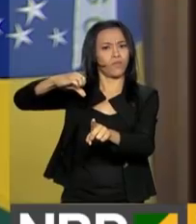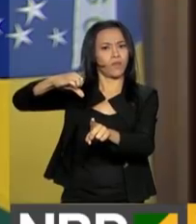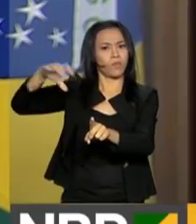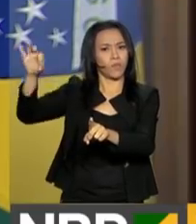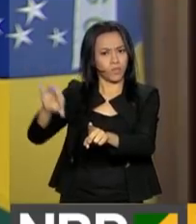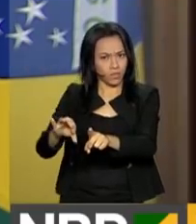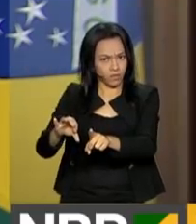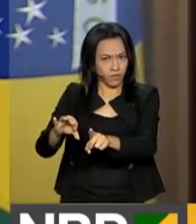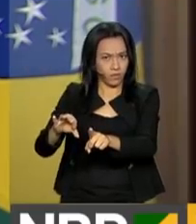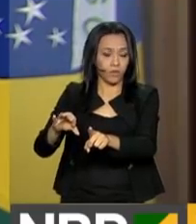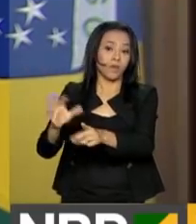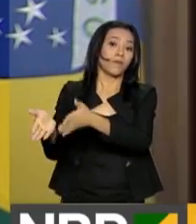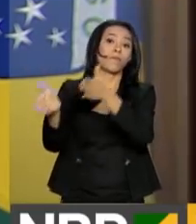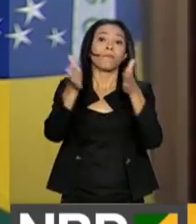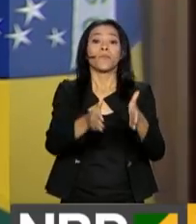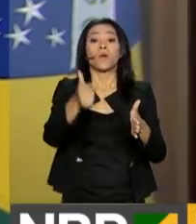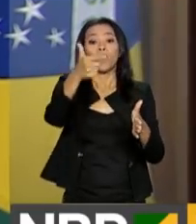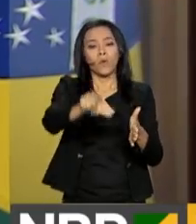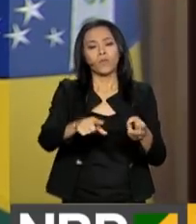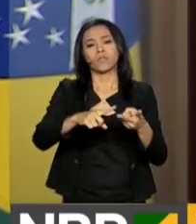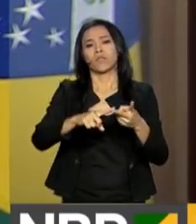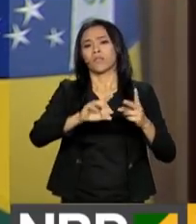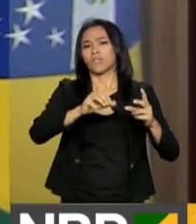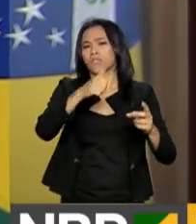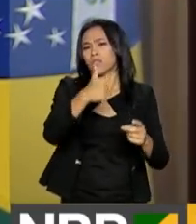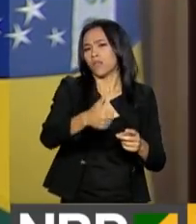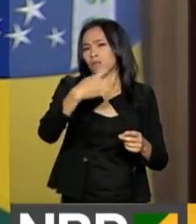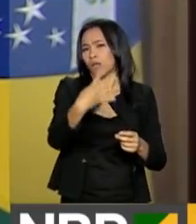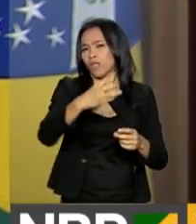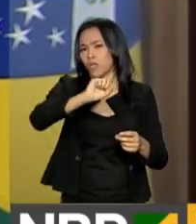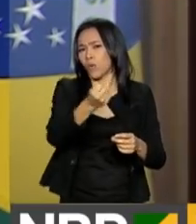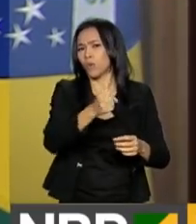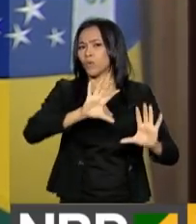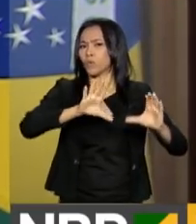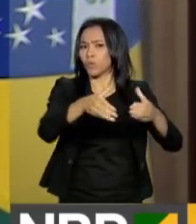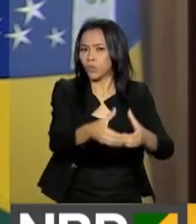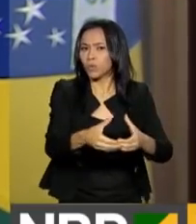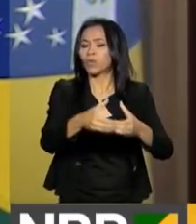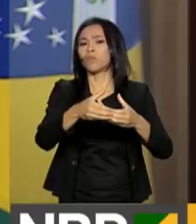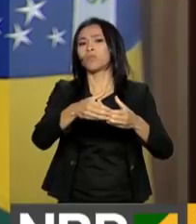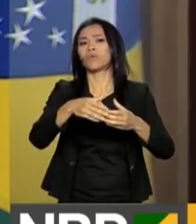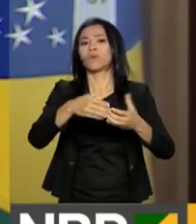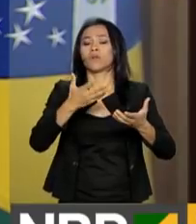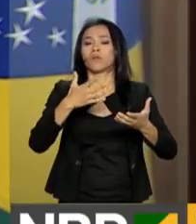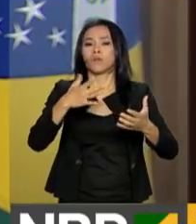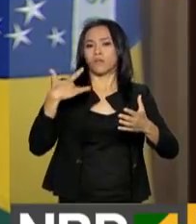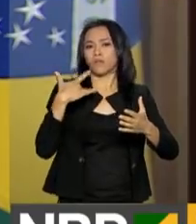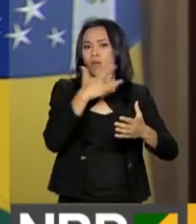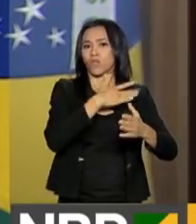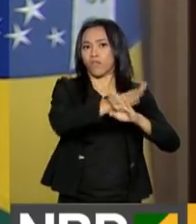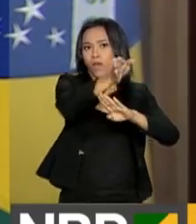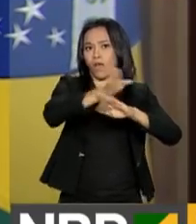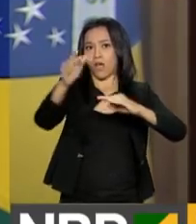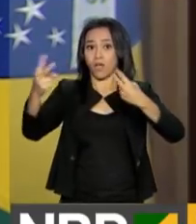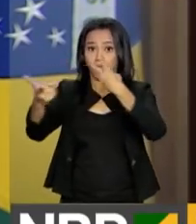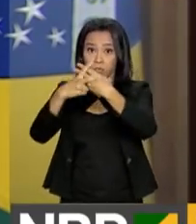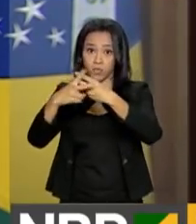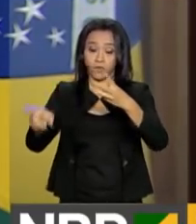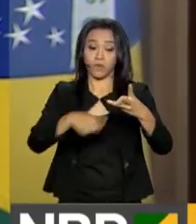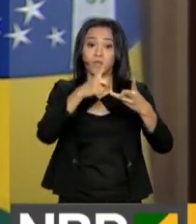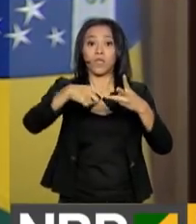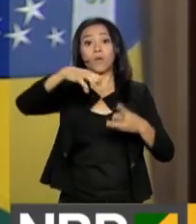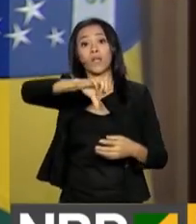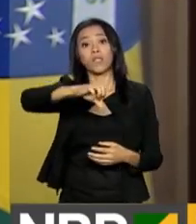446 equipes da academia da saúde 148 equipe saúde prisional é prisional 41 novos consultores